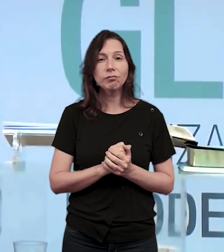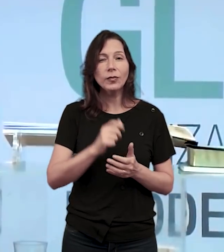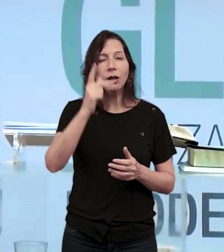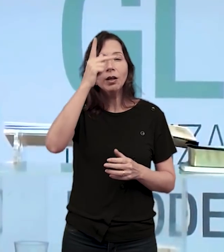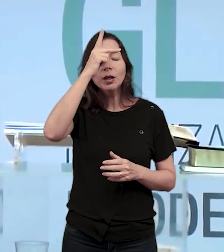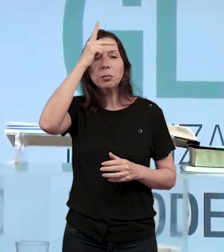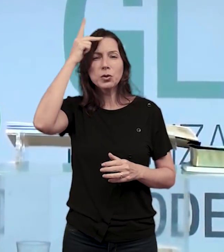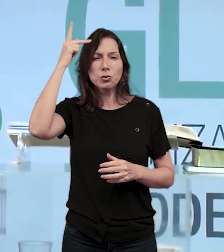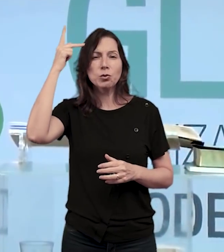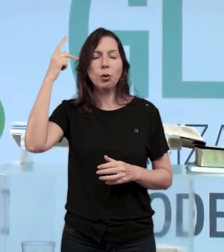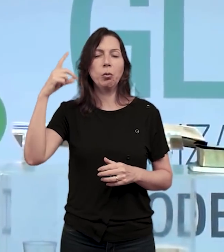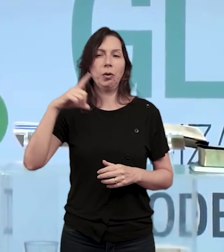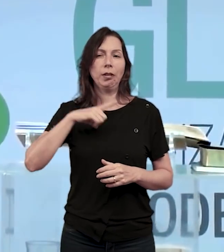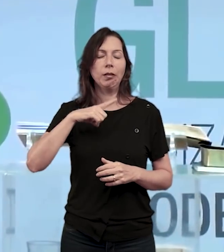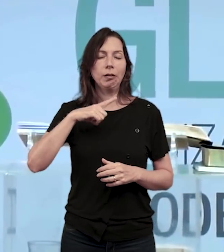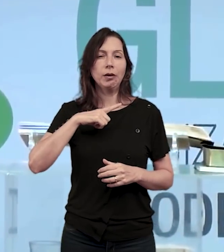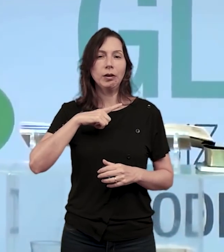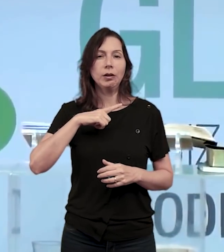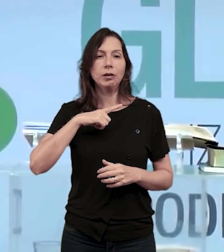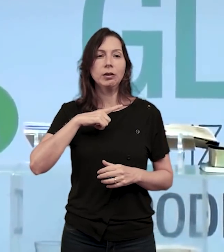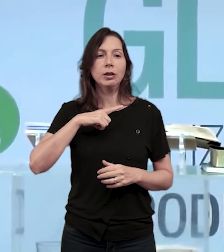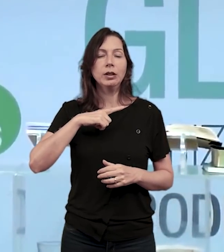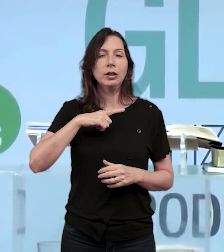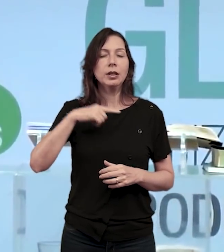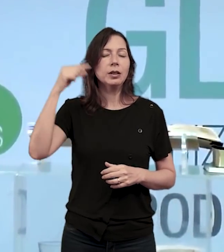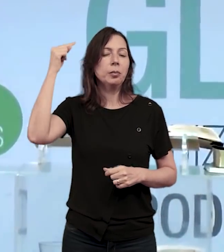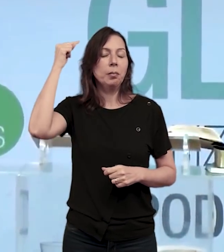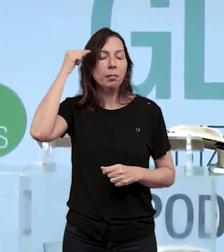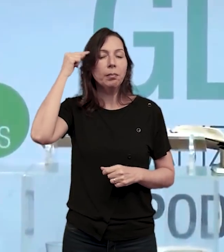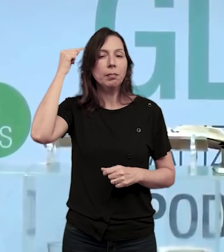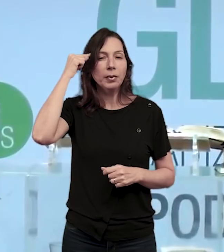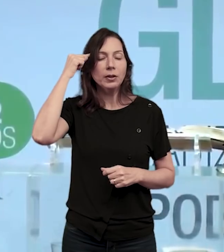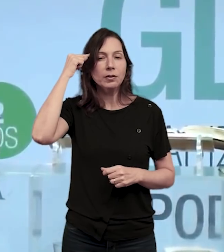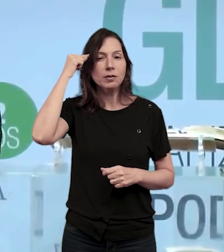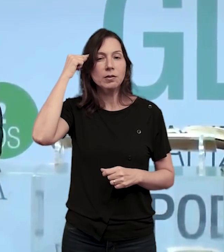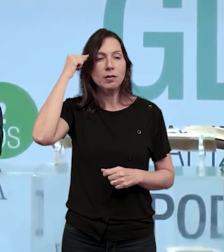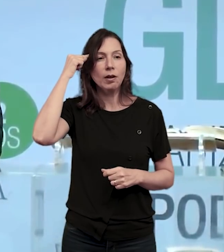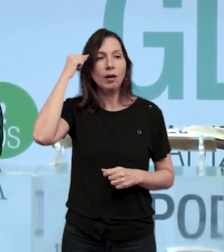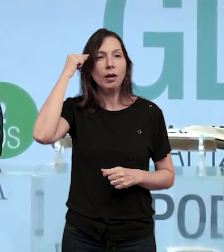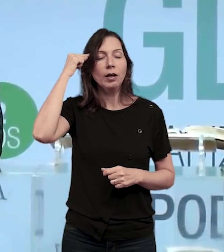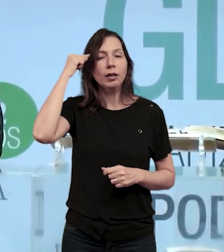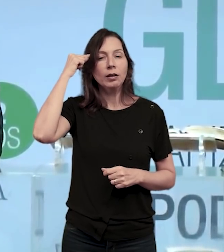que recebe o sofrimento e o suporta com os dentes trincados.